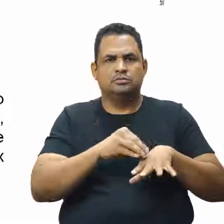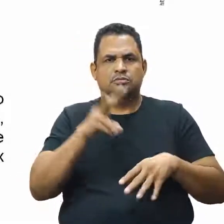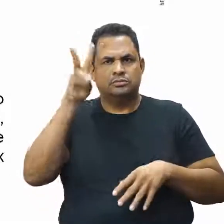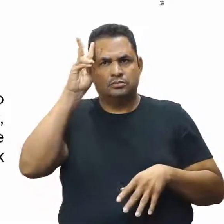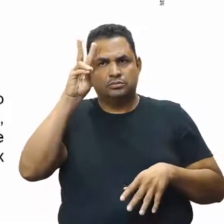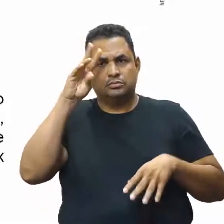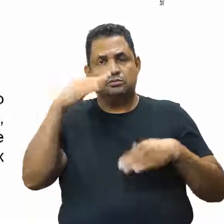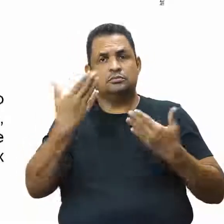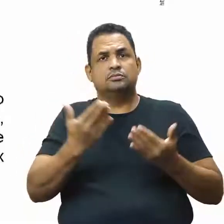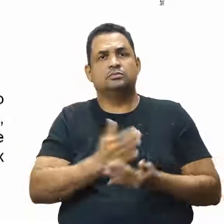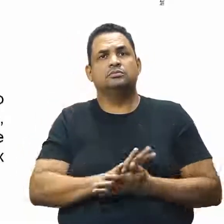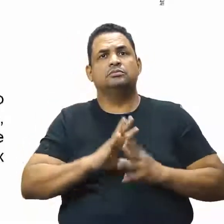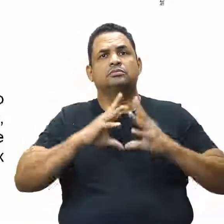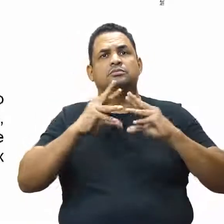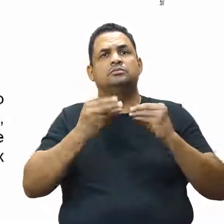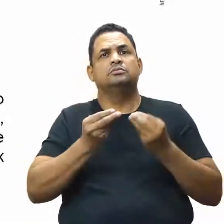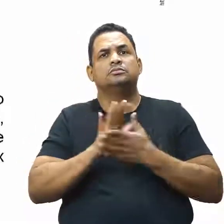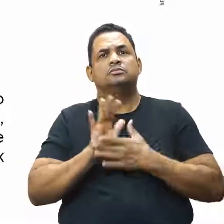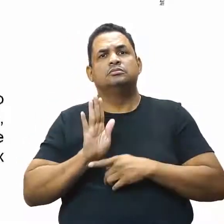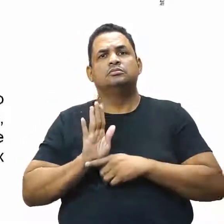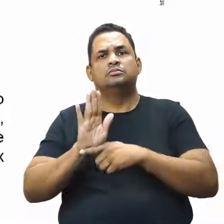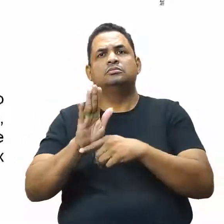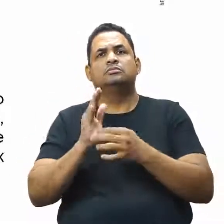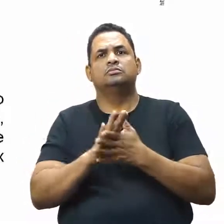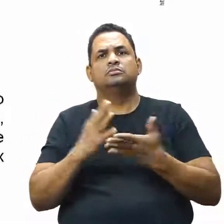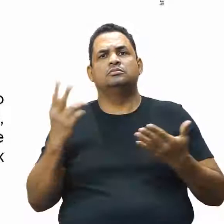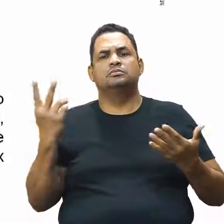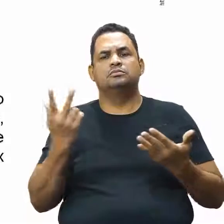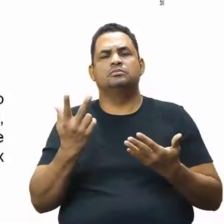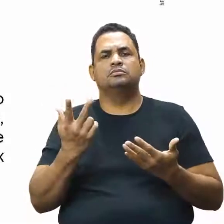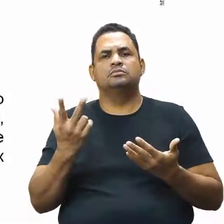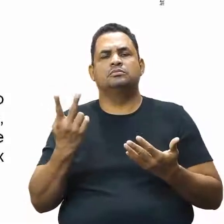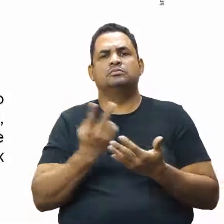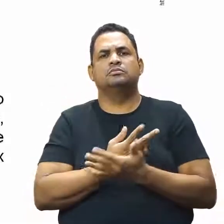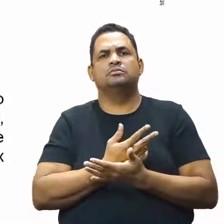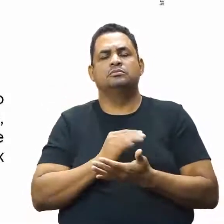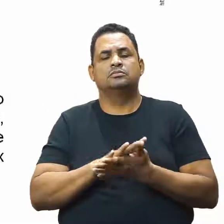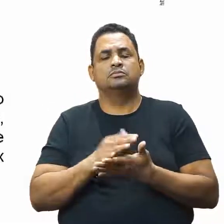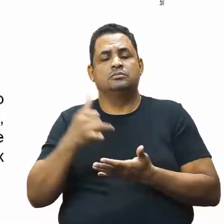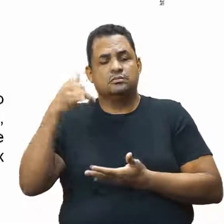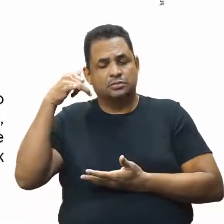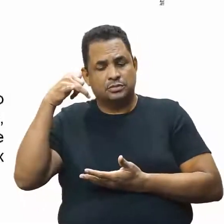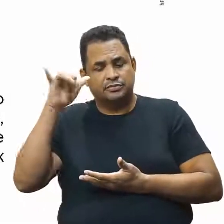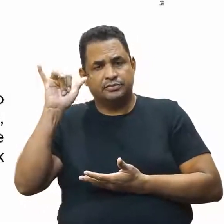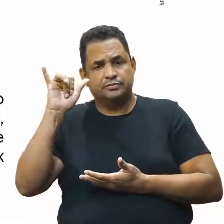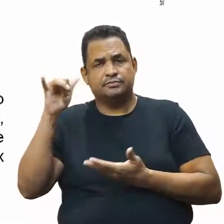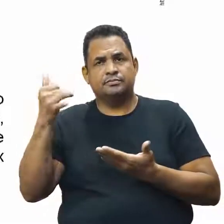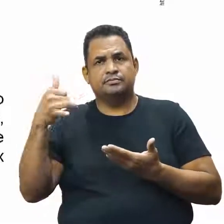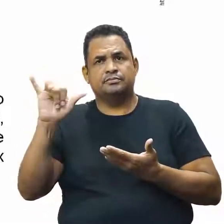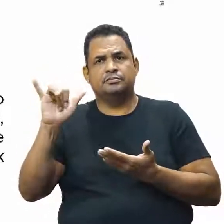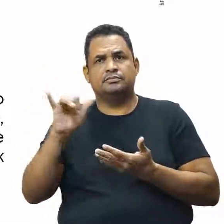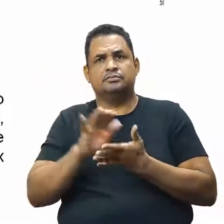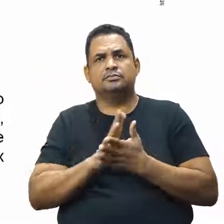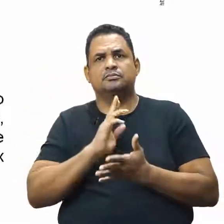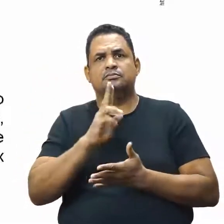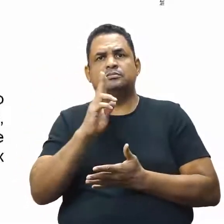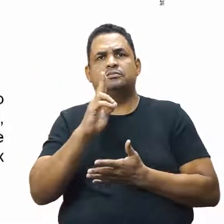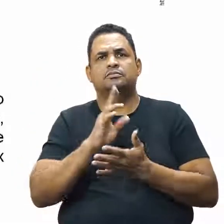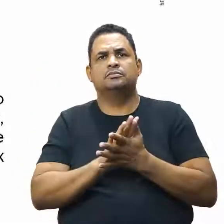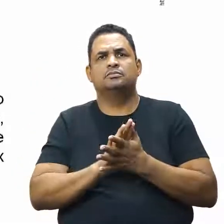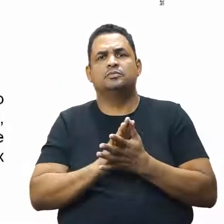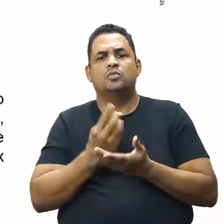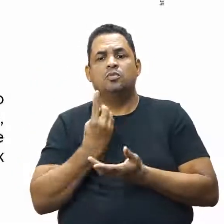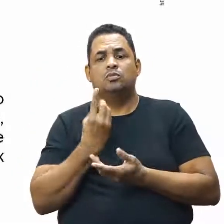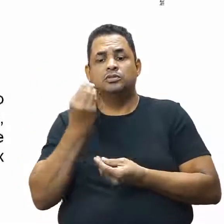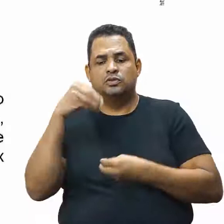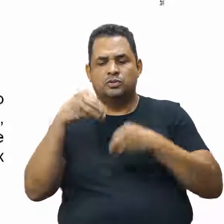lembra? Isso tudo vai favorecer com que você evite o processo de